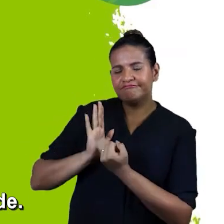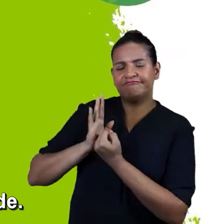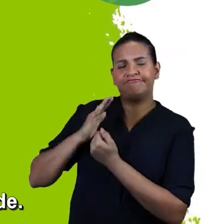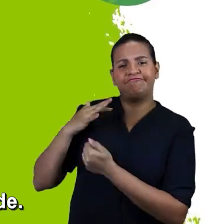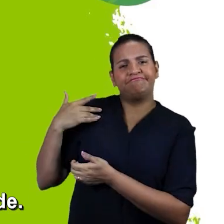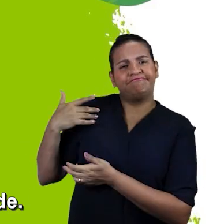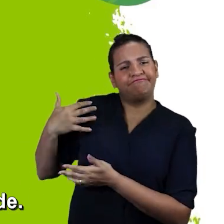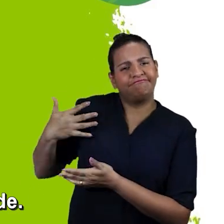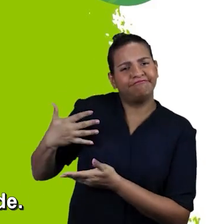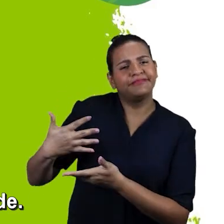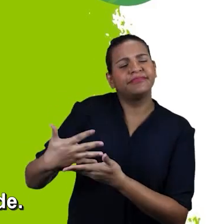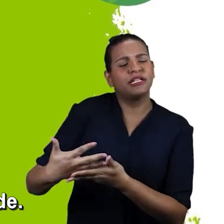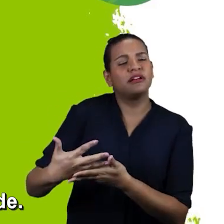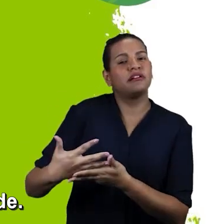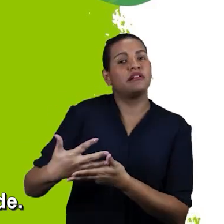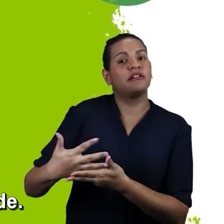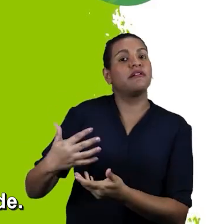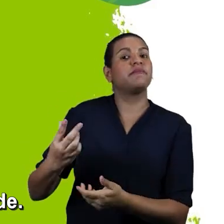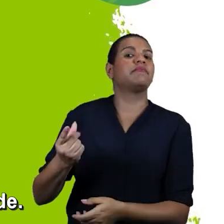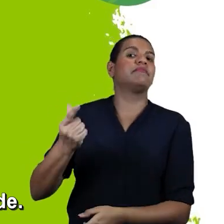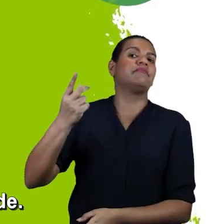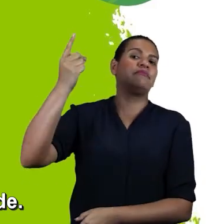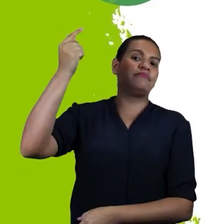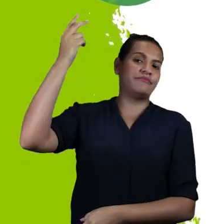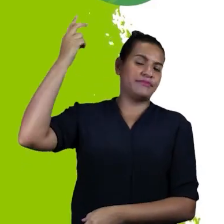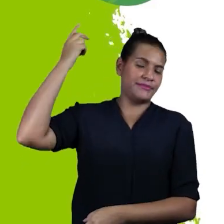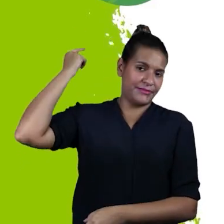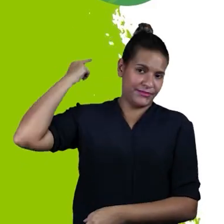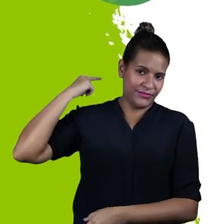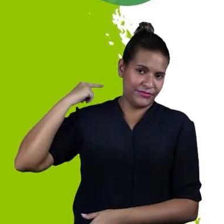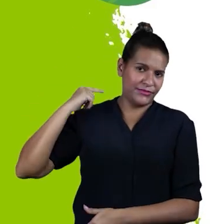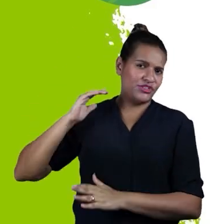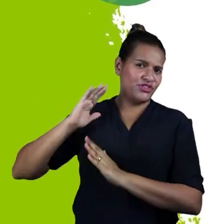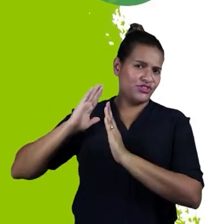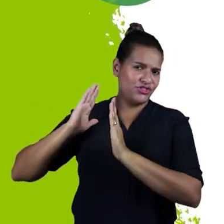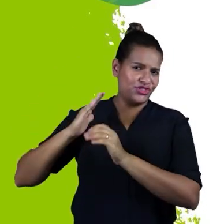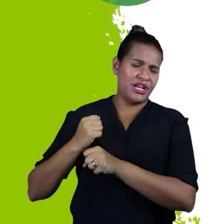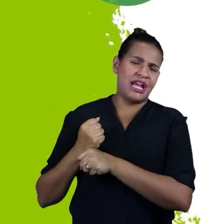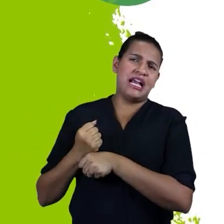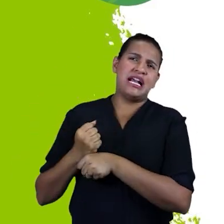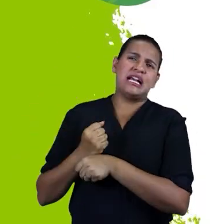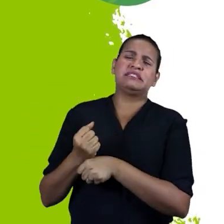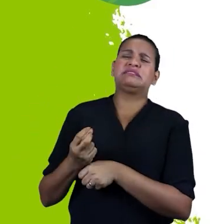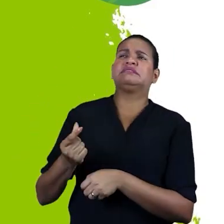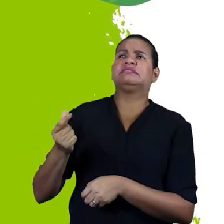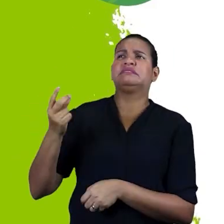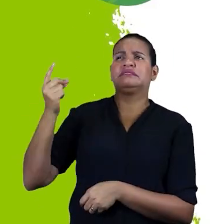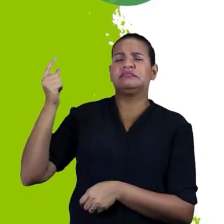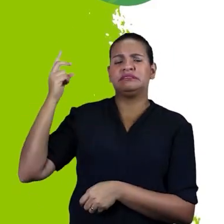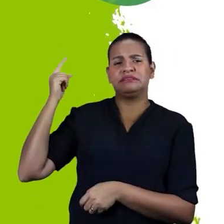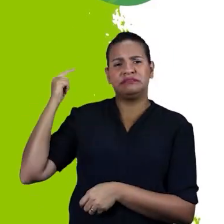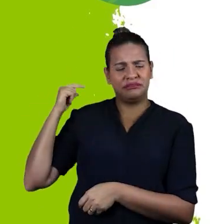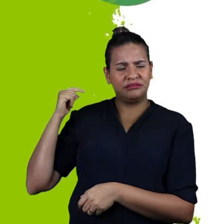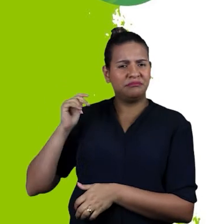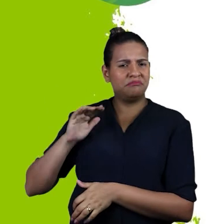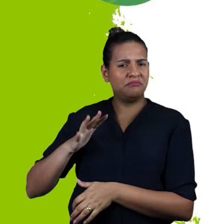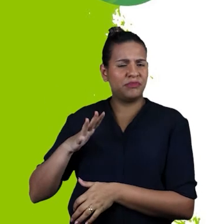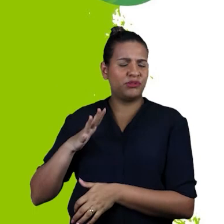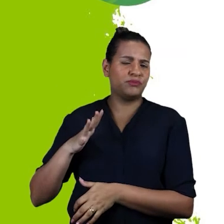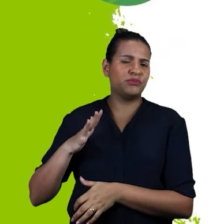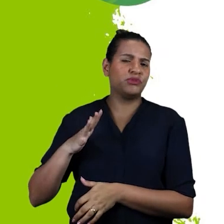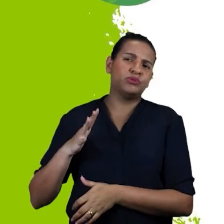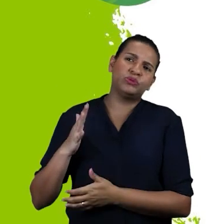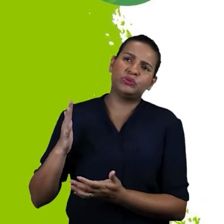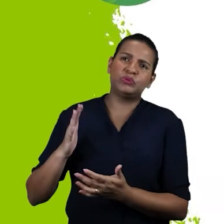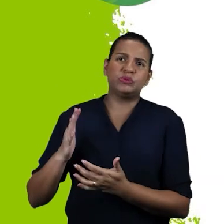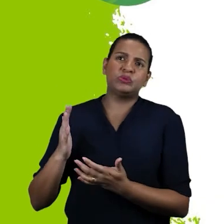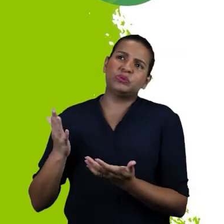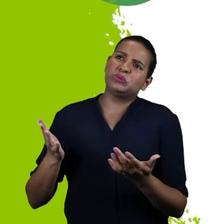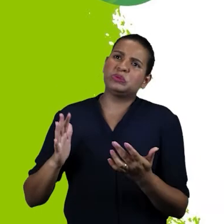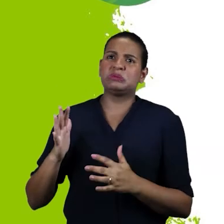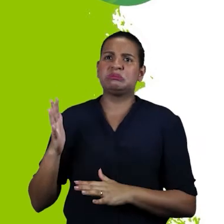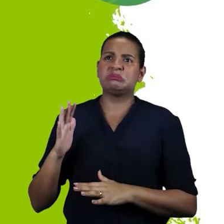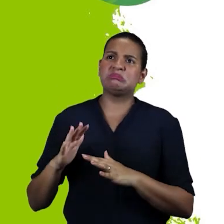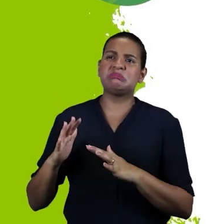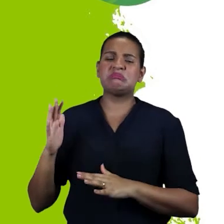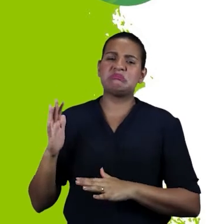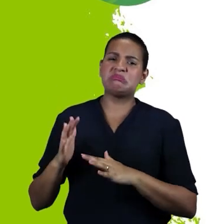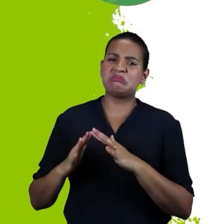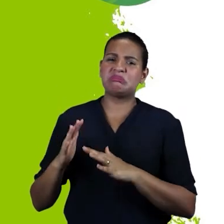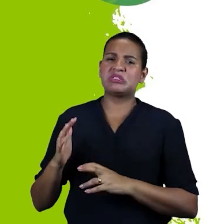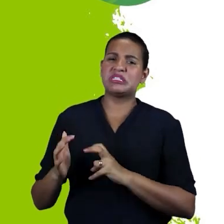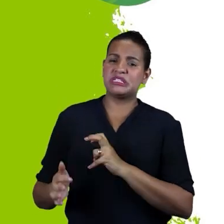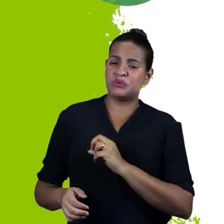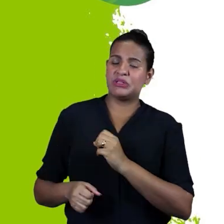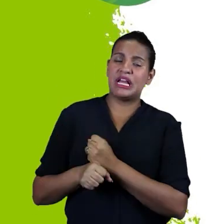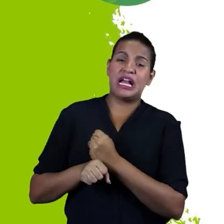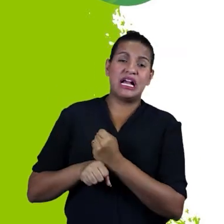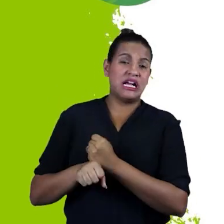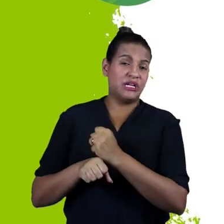mais históricos, né, na nossa sociedade, né? Existe rádio já há décadas no planeta, né, pelo menos meio século